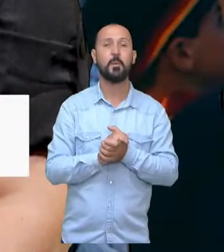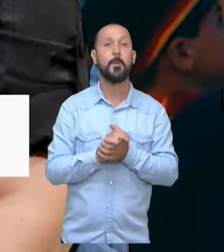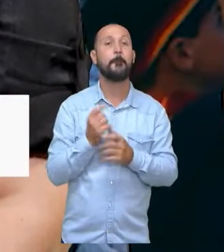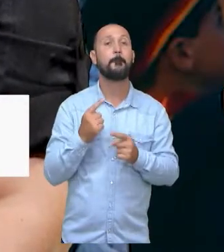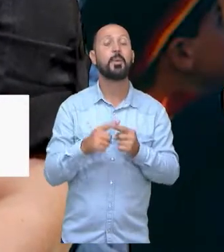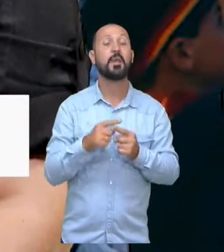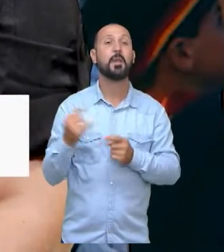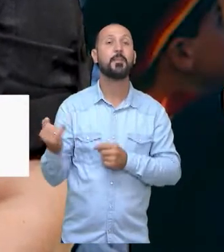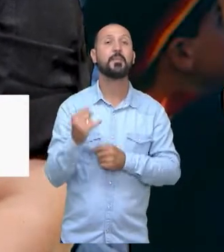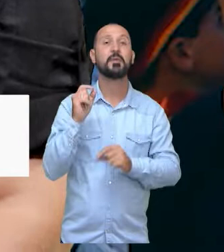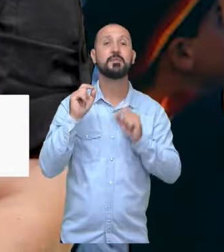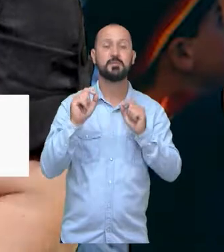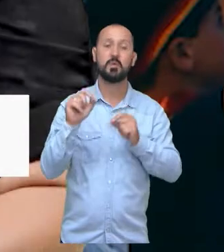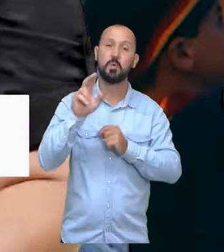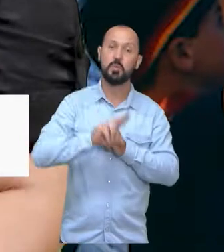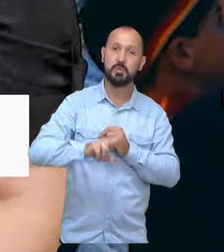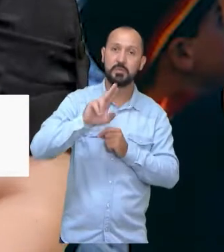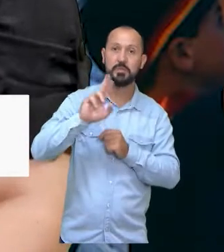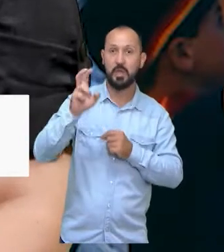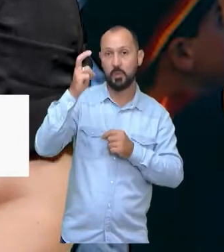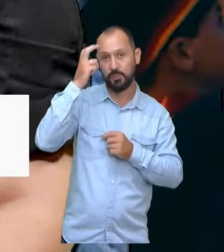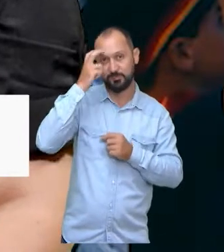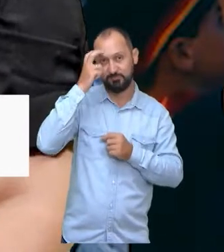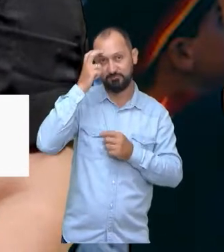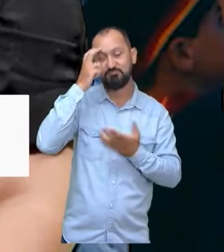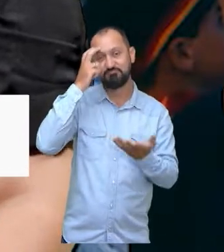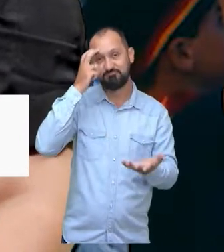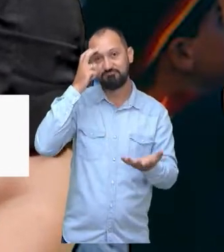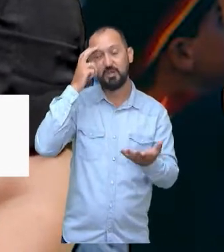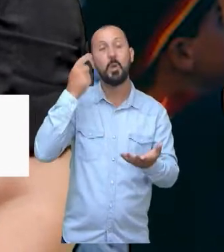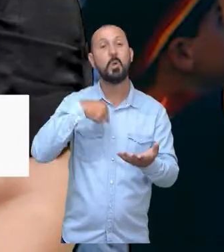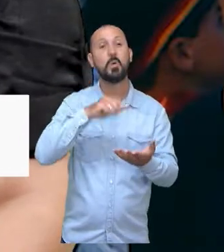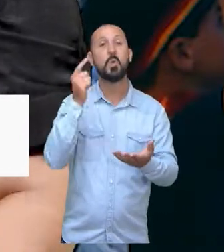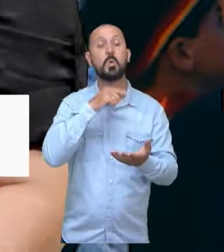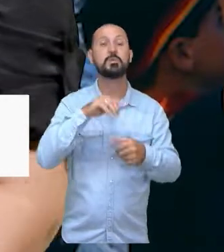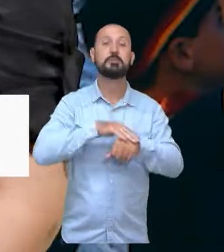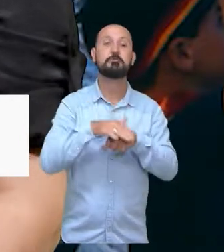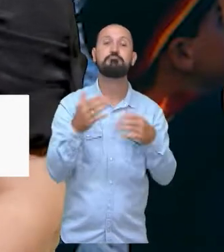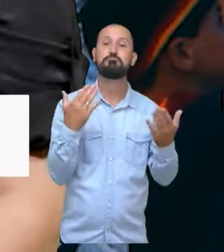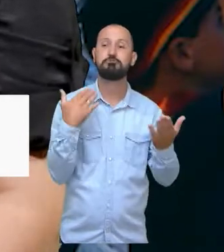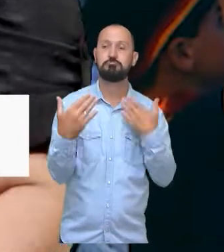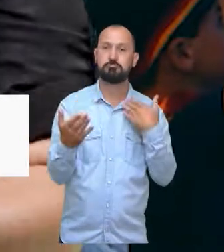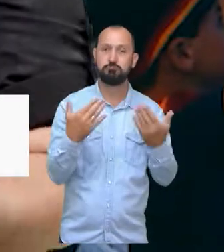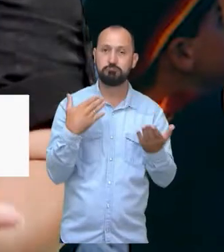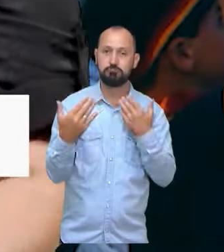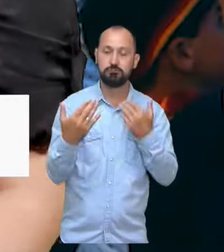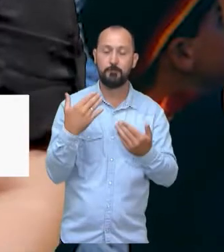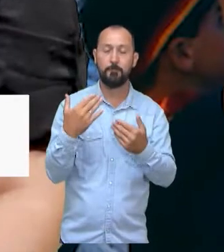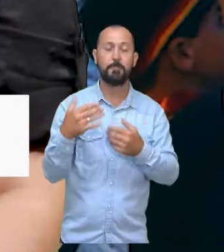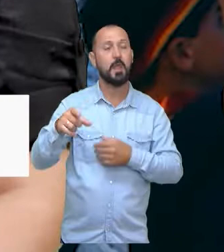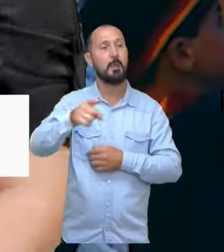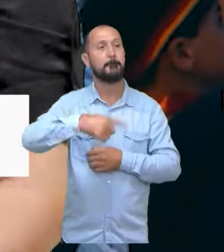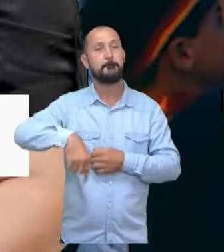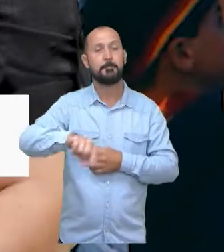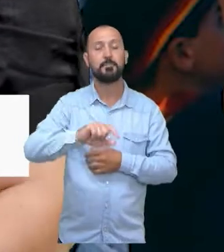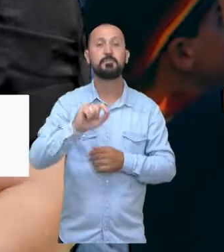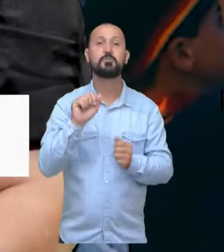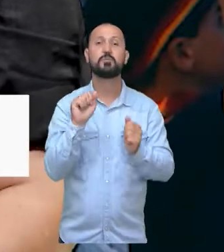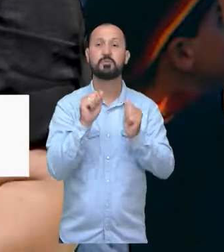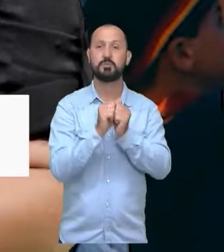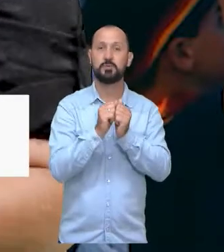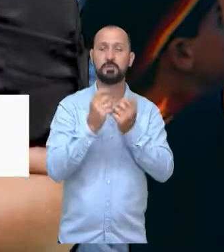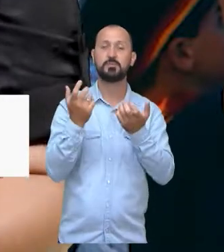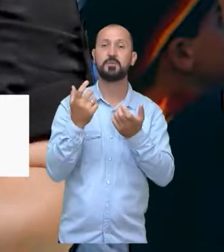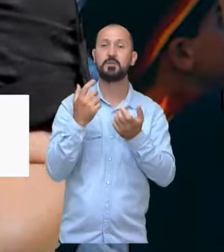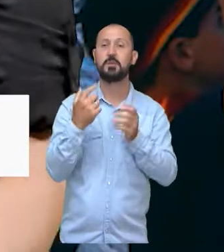justamente porque é importante que, através da cultura, a gente consegue dialogar com mais pessoas,